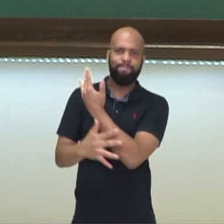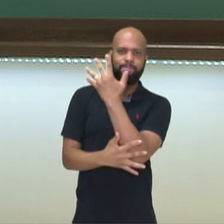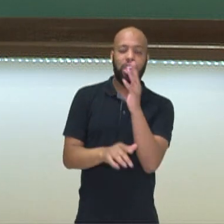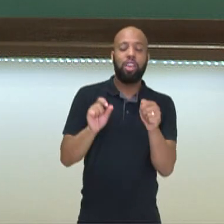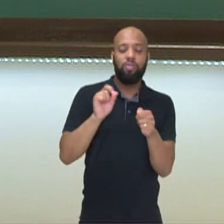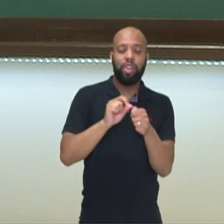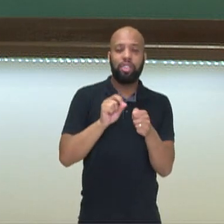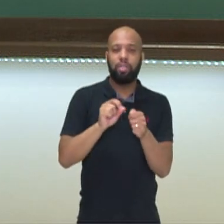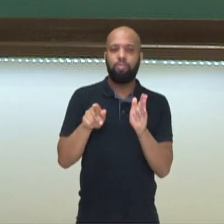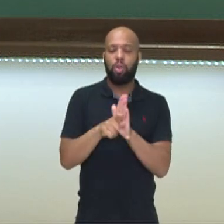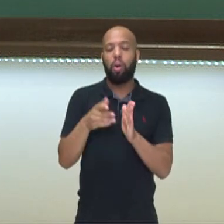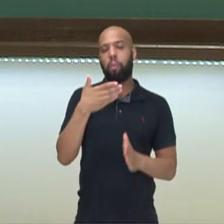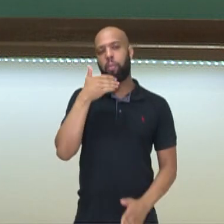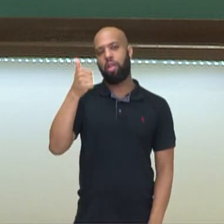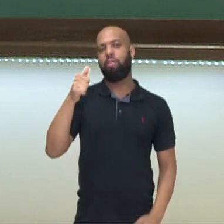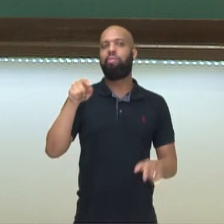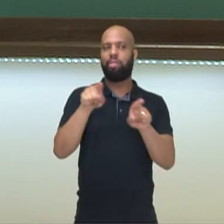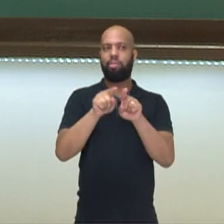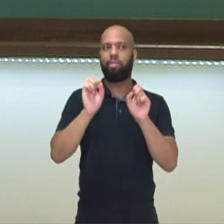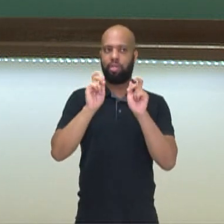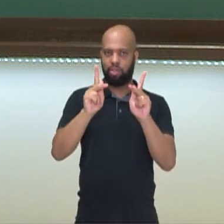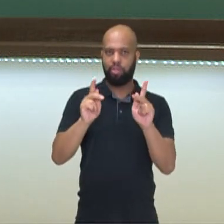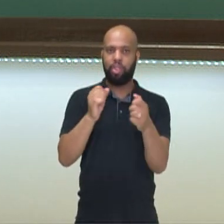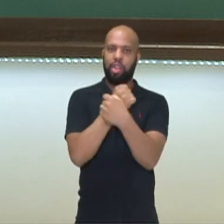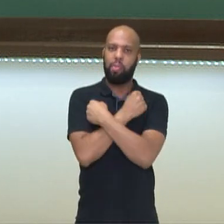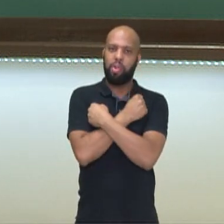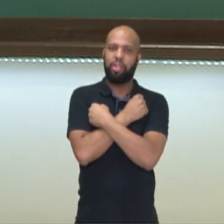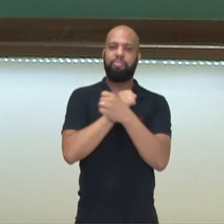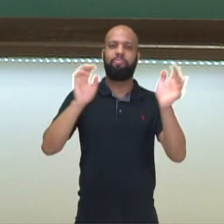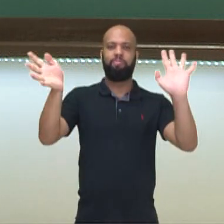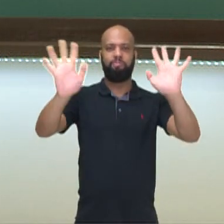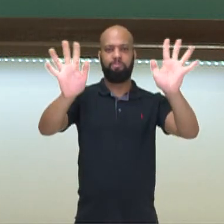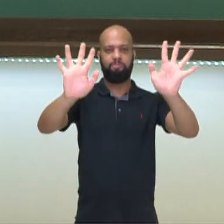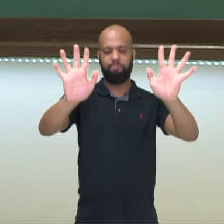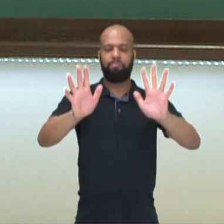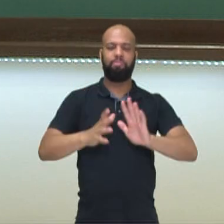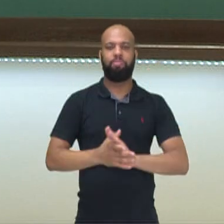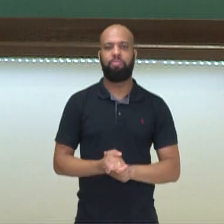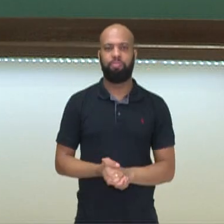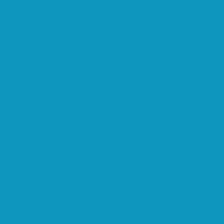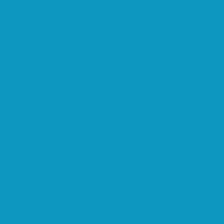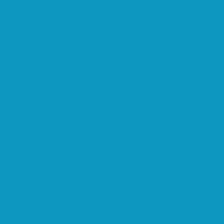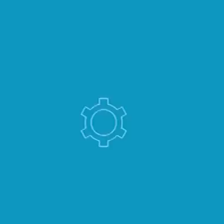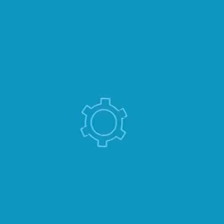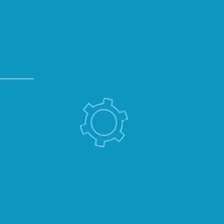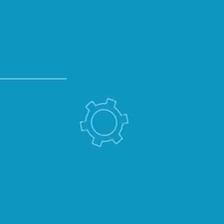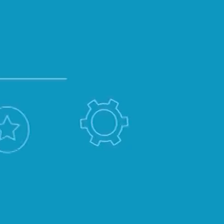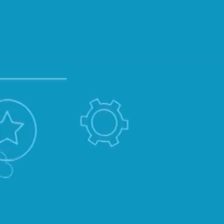fazer para melhorar também? Um abraço a todos e até a próxima.